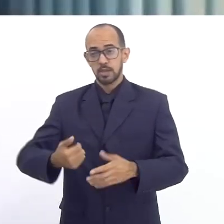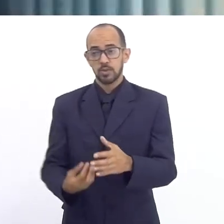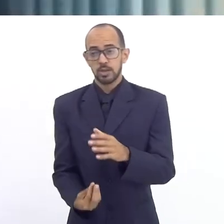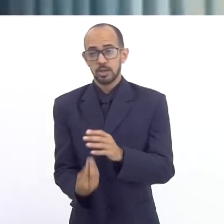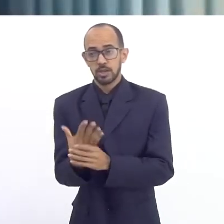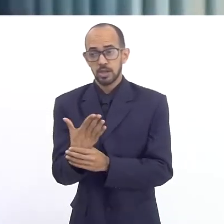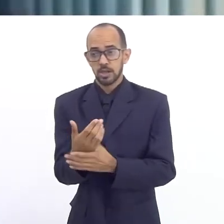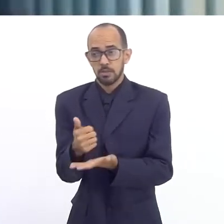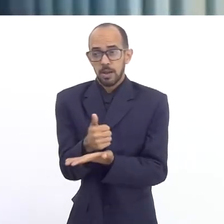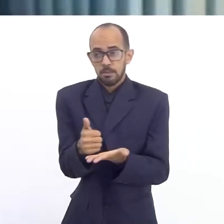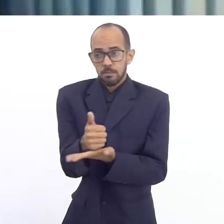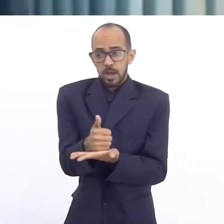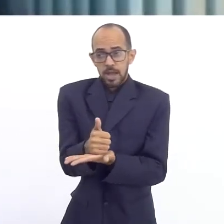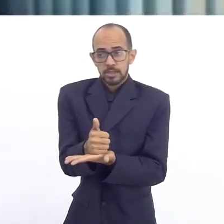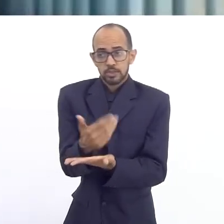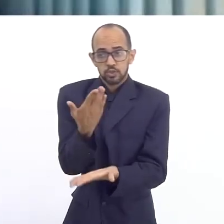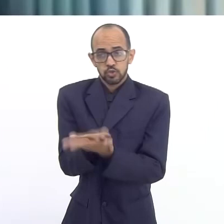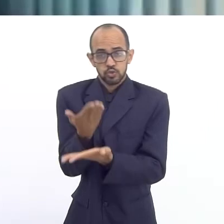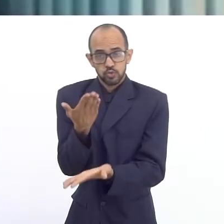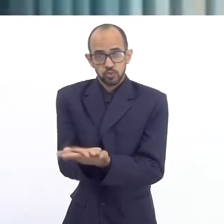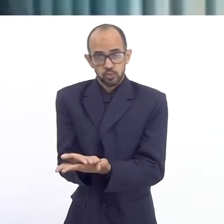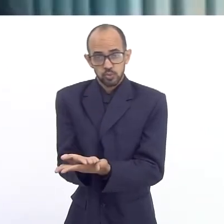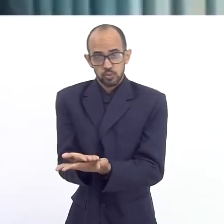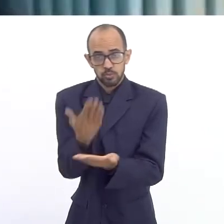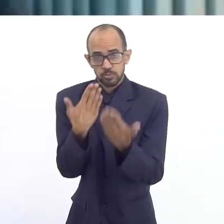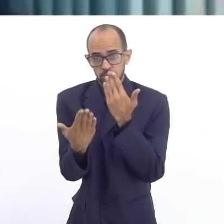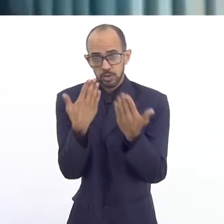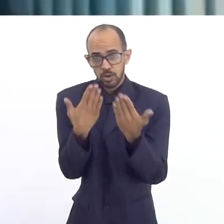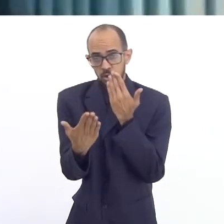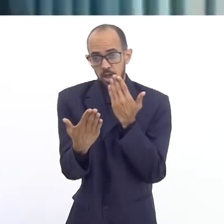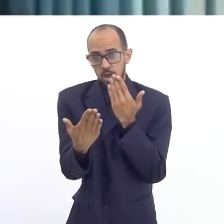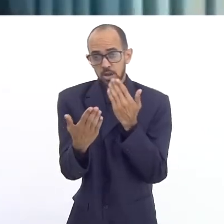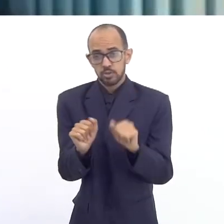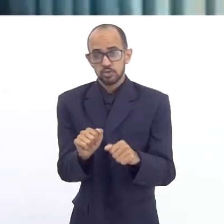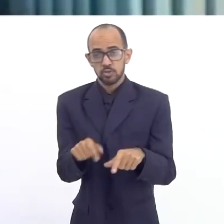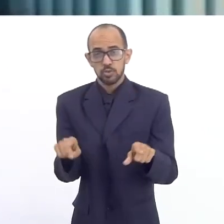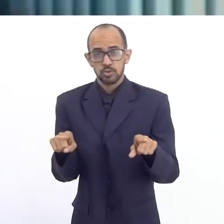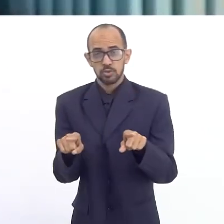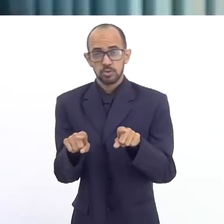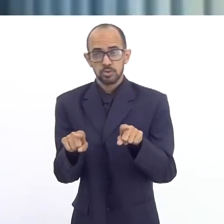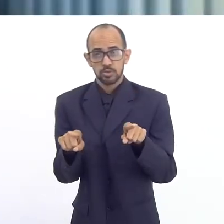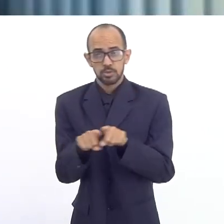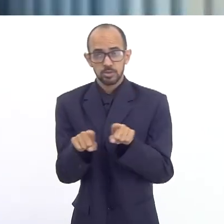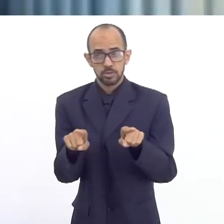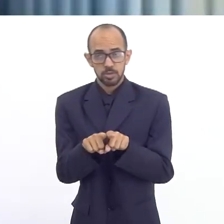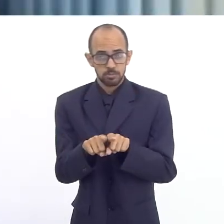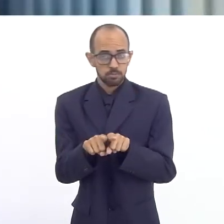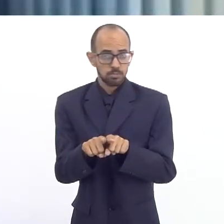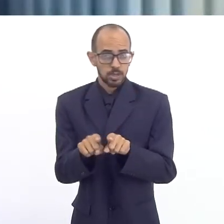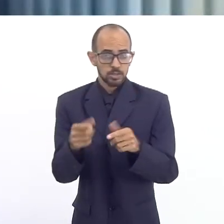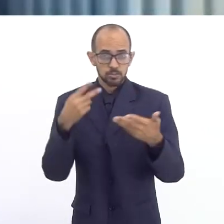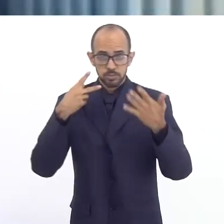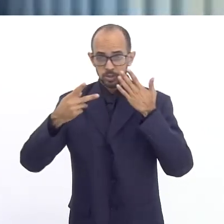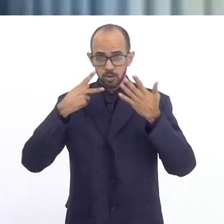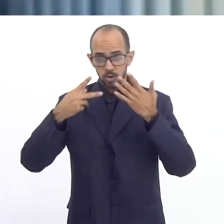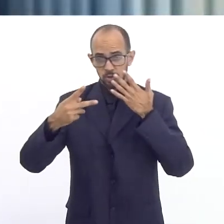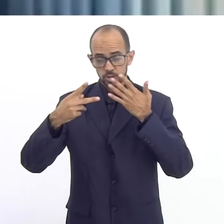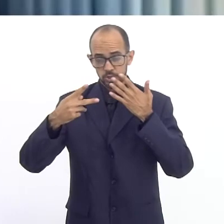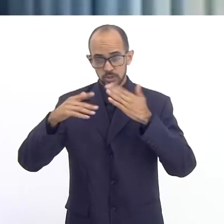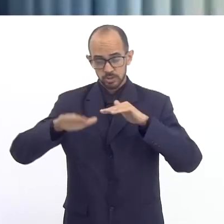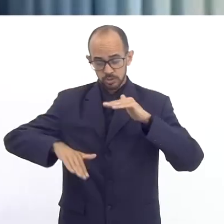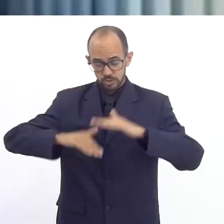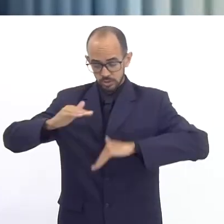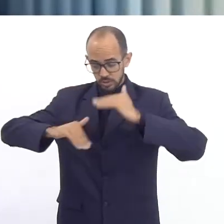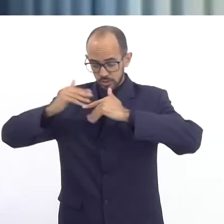têm fundamento de estudo psicológico, de educação, de psicologia da educação e